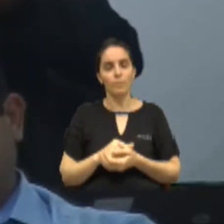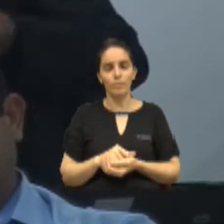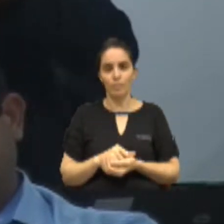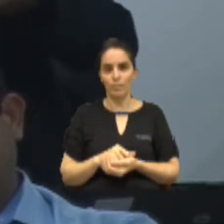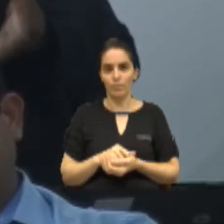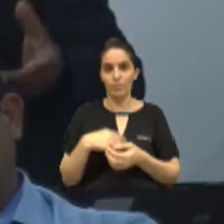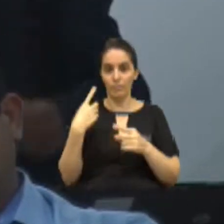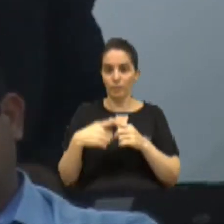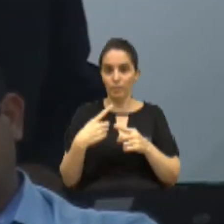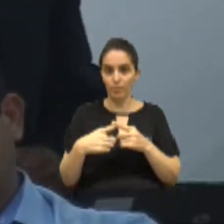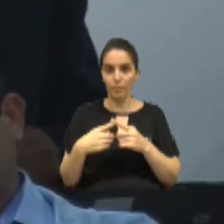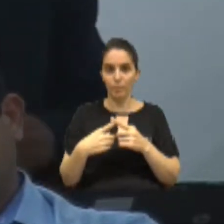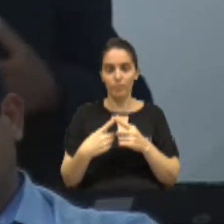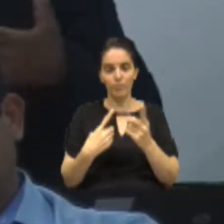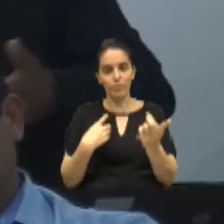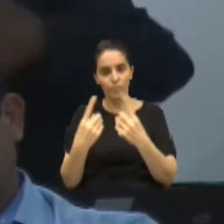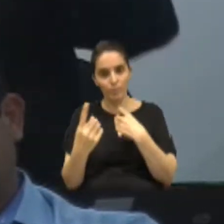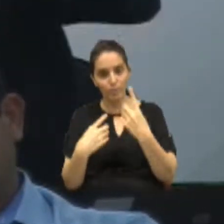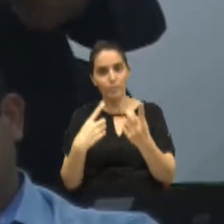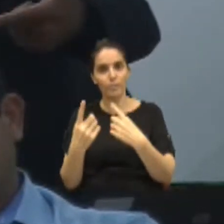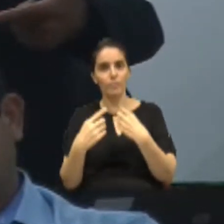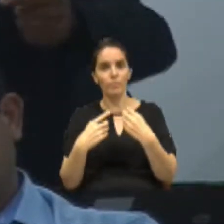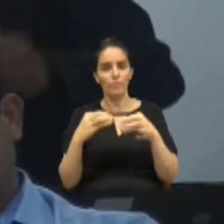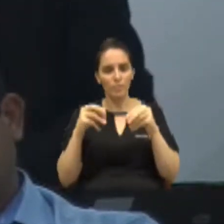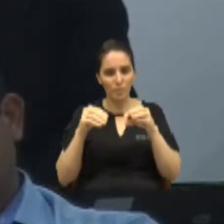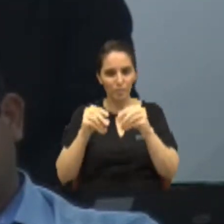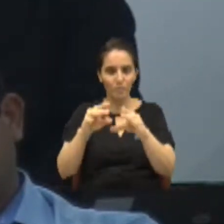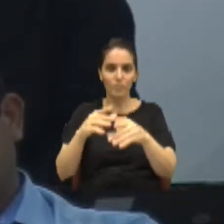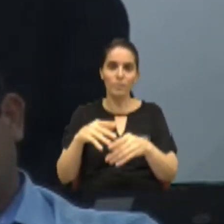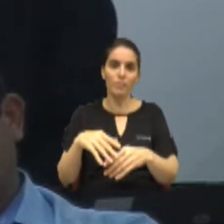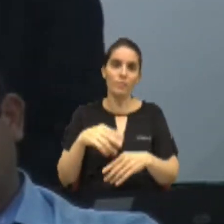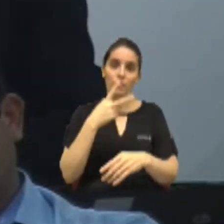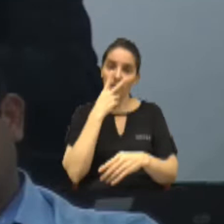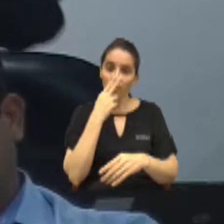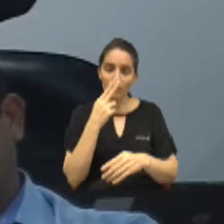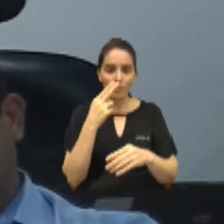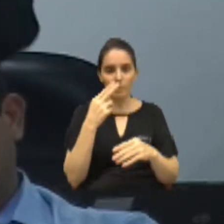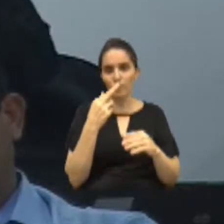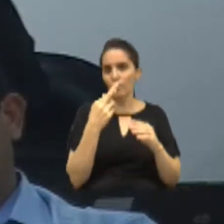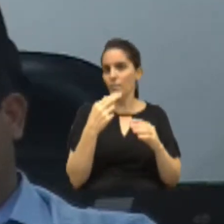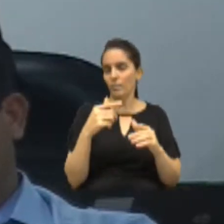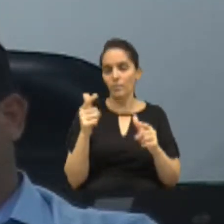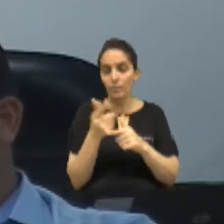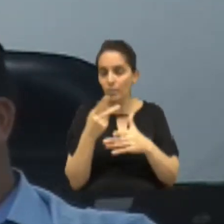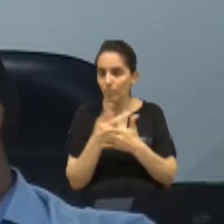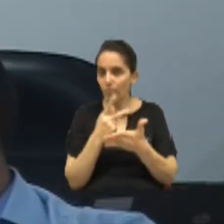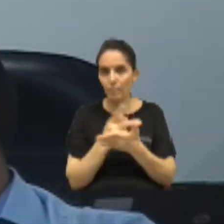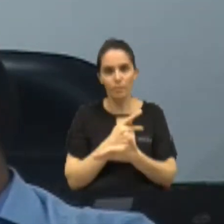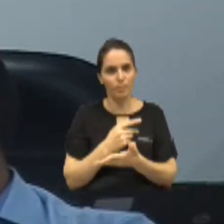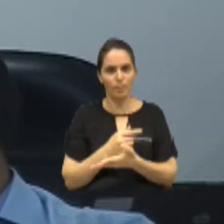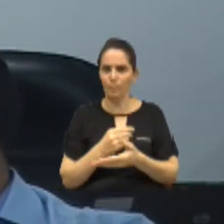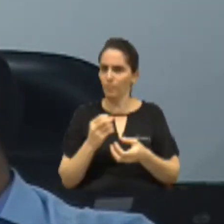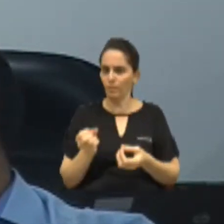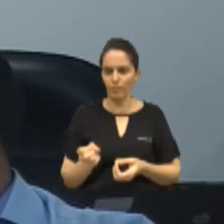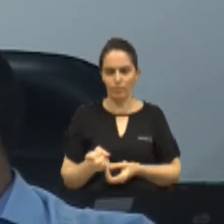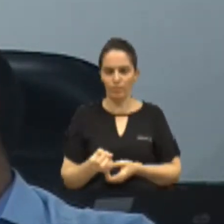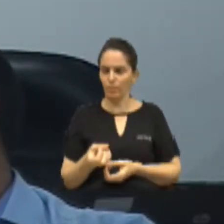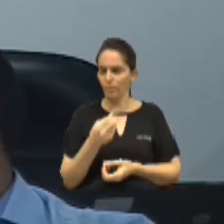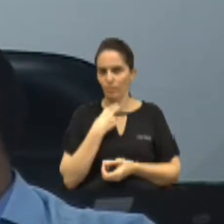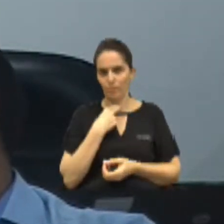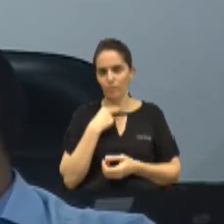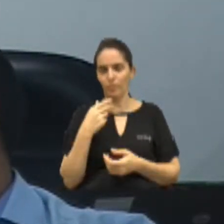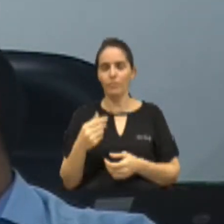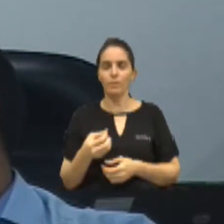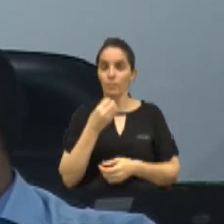de estar em estado de servidão, são consideradas irregulares. Então, isso é um absurdo. Então, parabéns a Roberto Bernardo, que apresenta uma